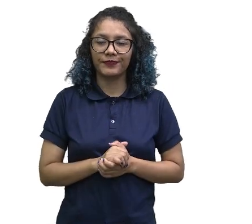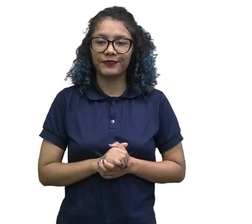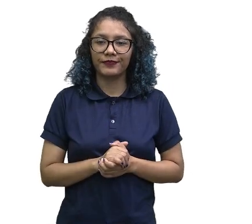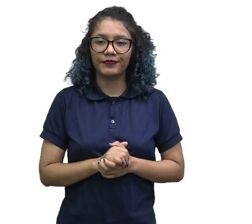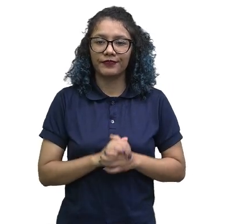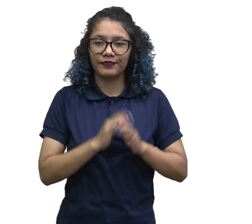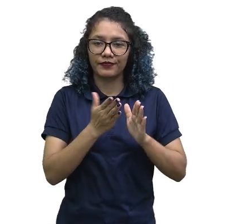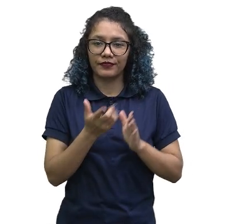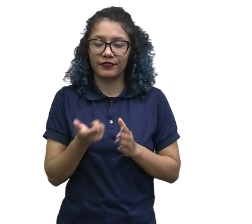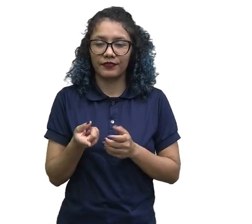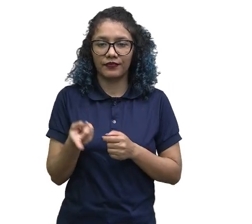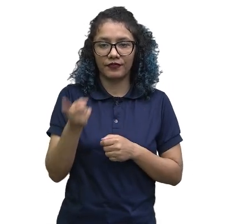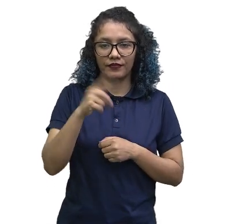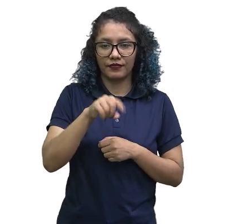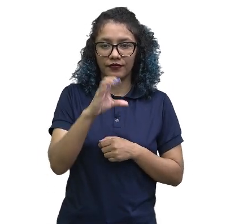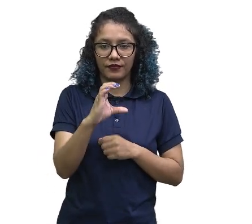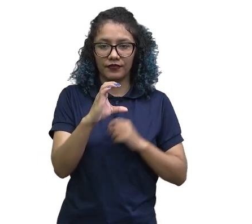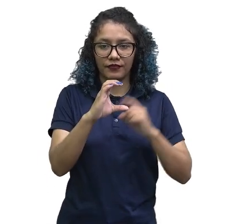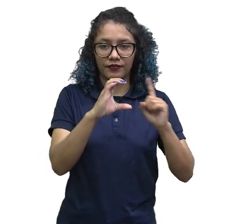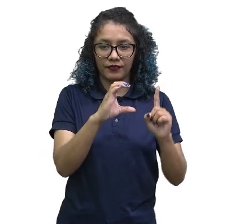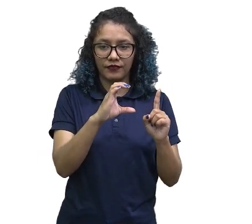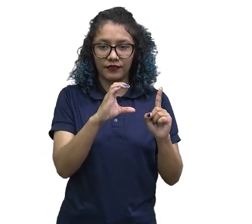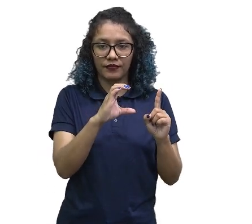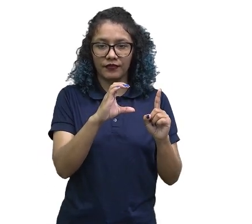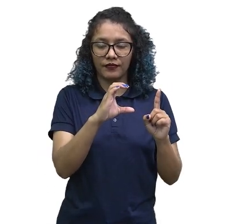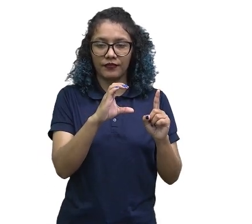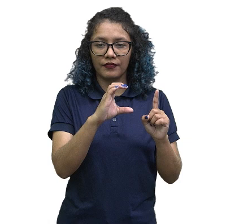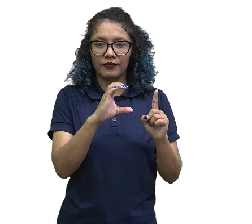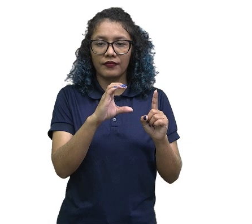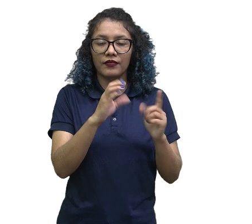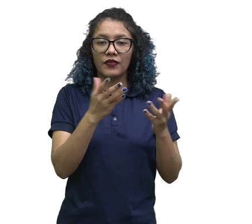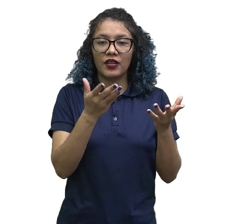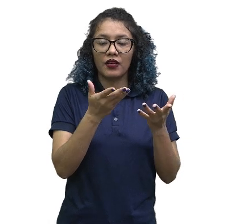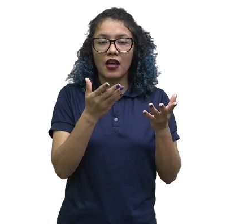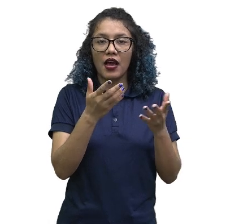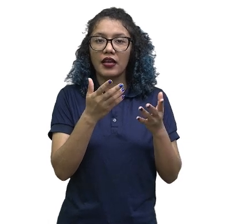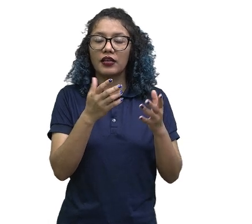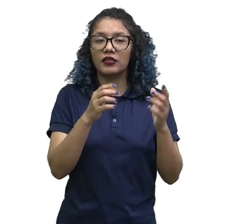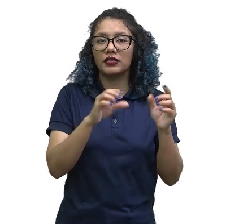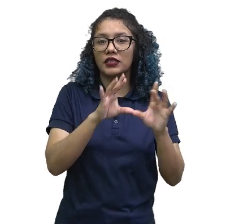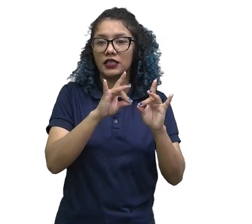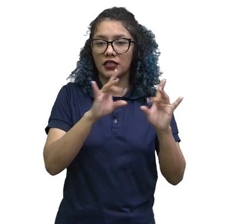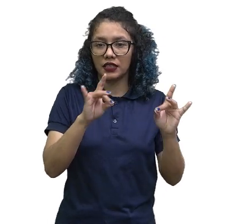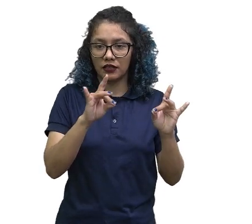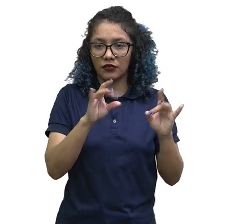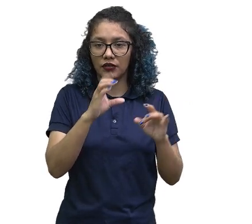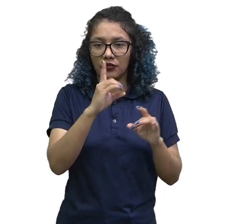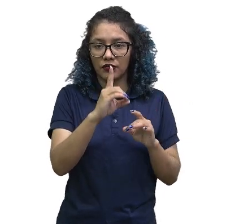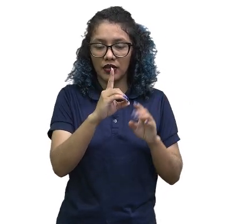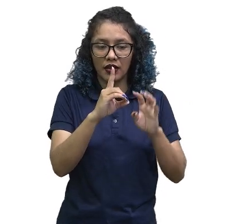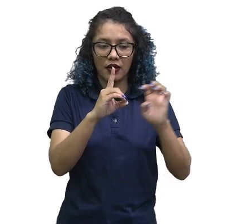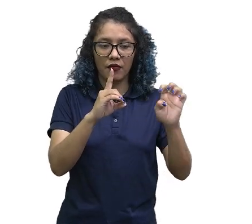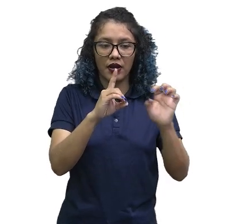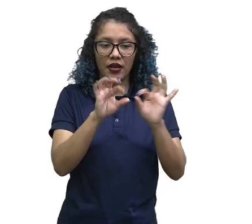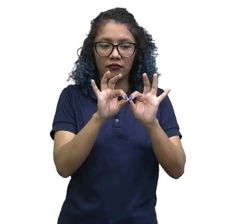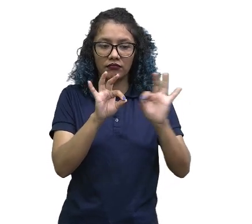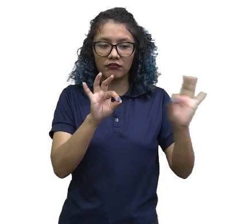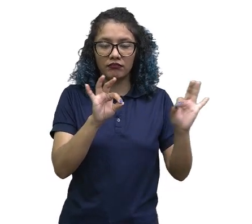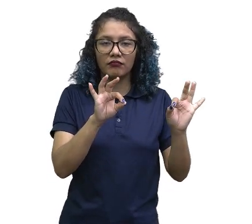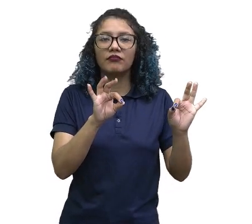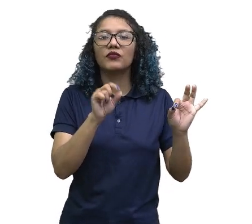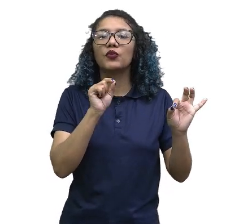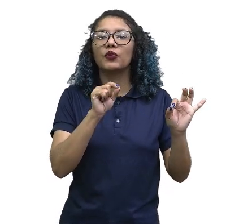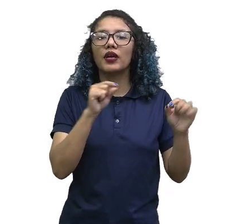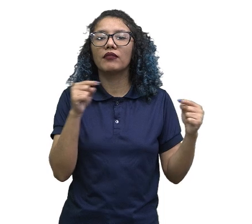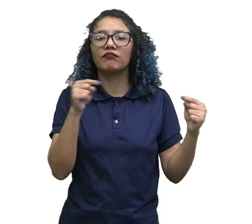Logo do C para o D, nós já temos ali, em vez de sólido, líquido, e do D ao E, o ponto de ebulição. Logo